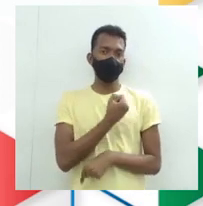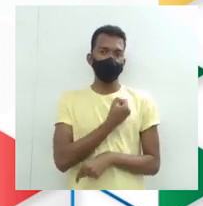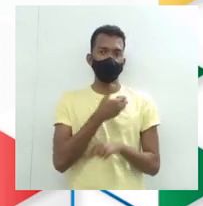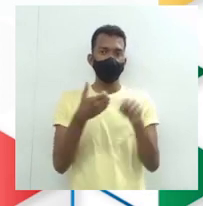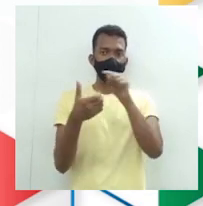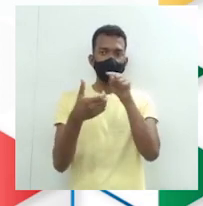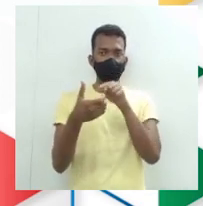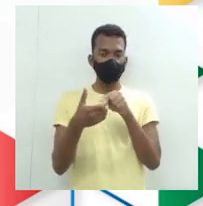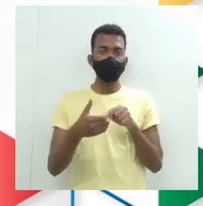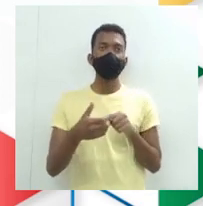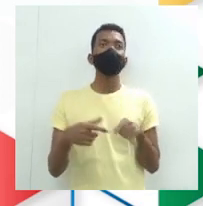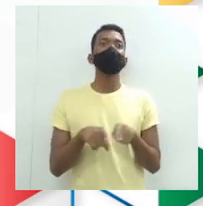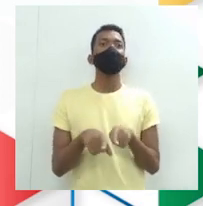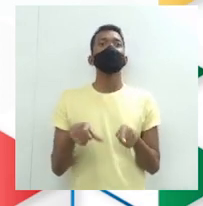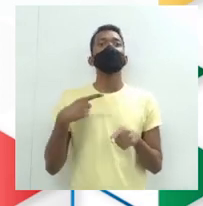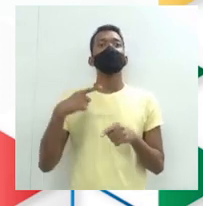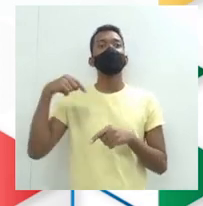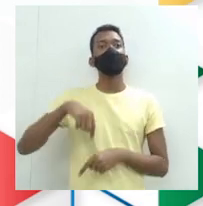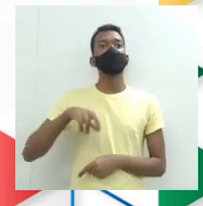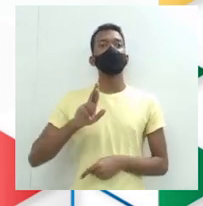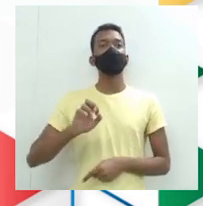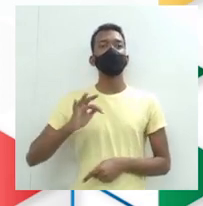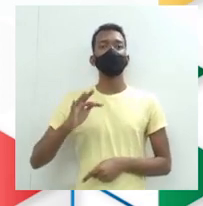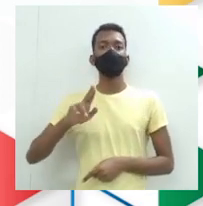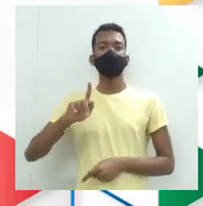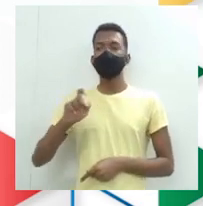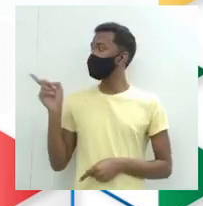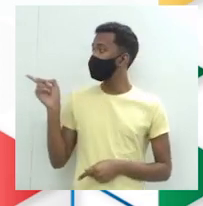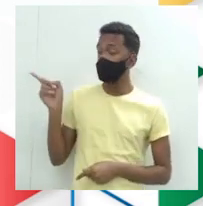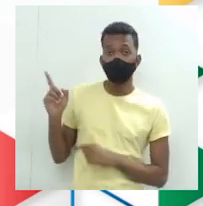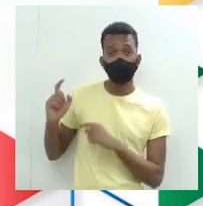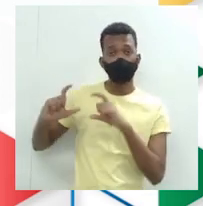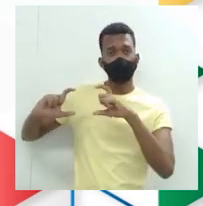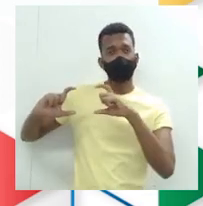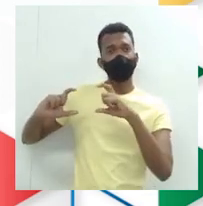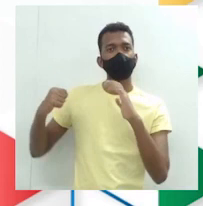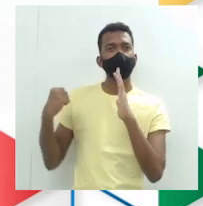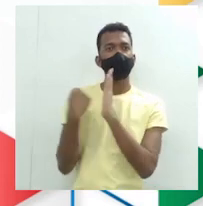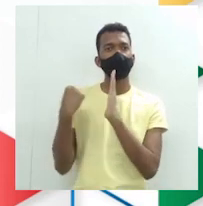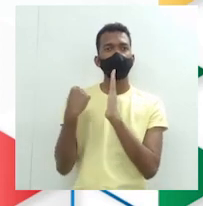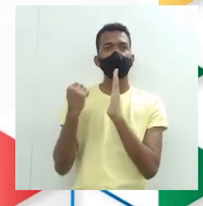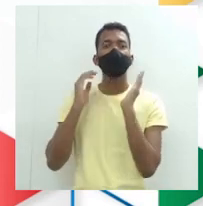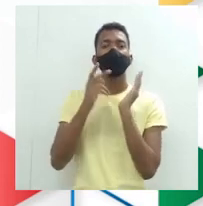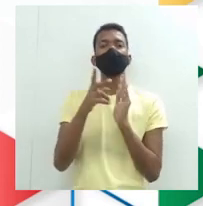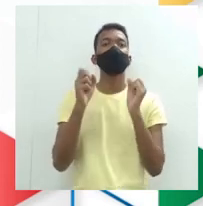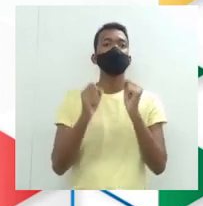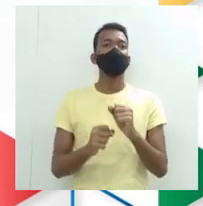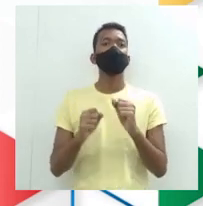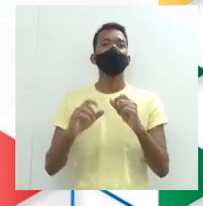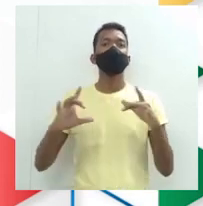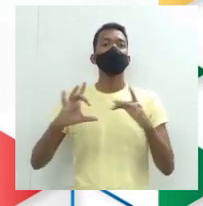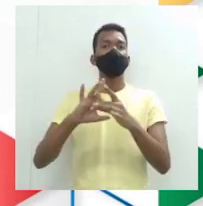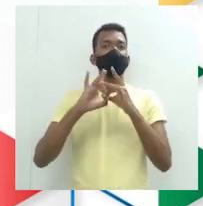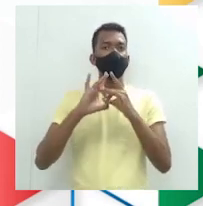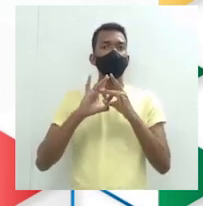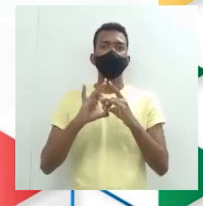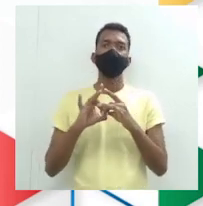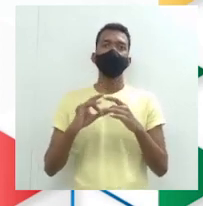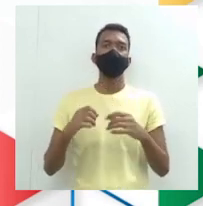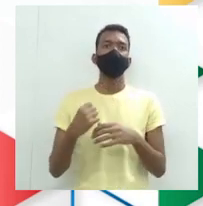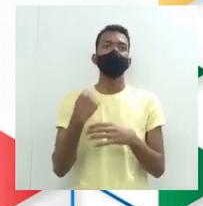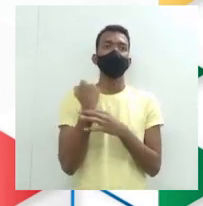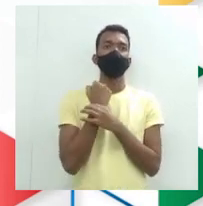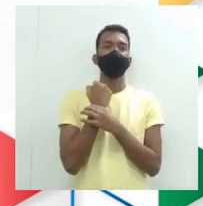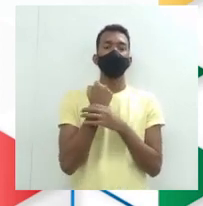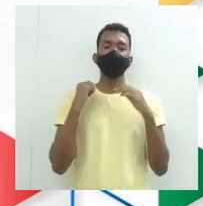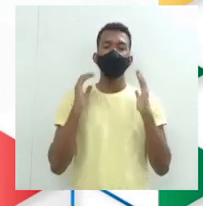mais abaixo a gente tem a marca refuge, como se fosse refúgio, local onde você se sinta seguro. Então